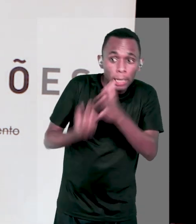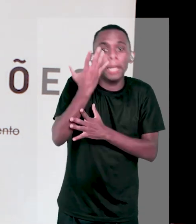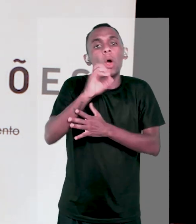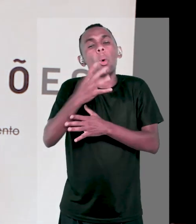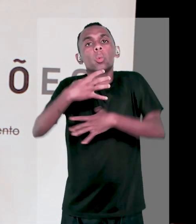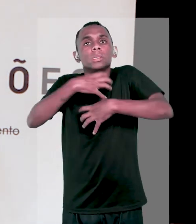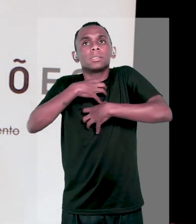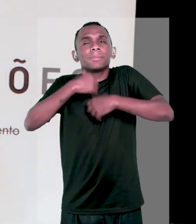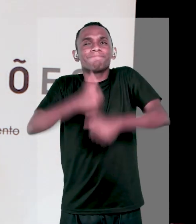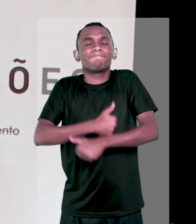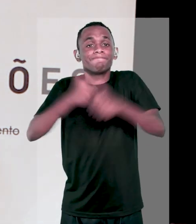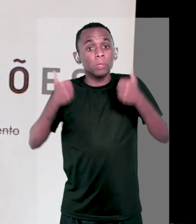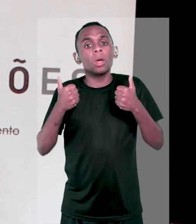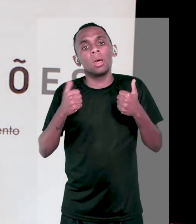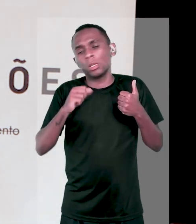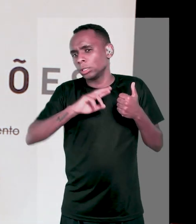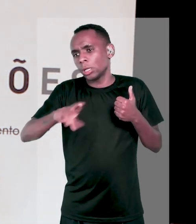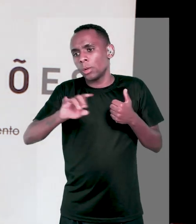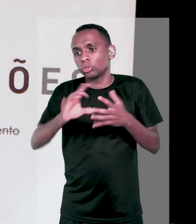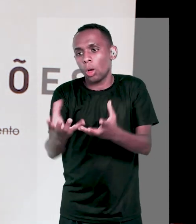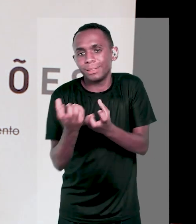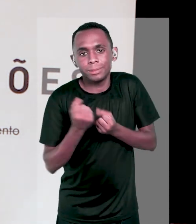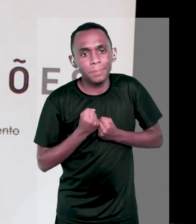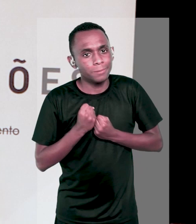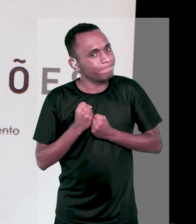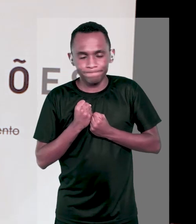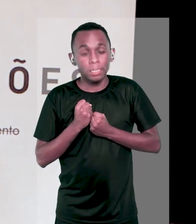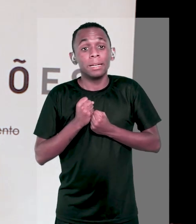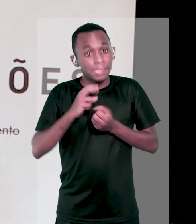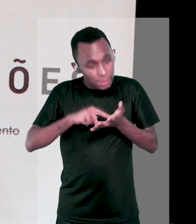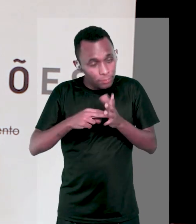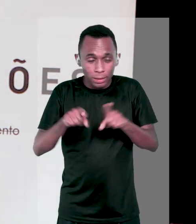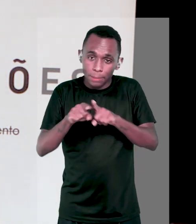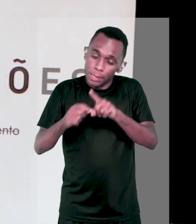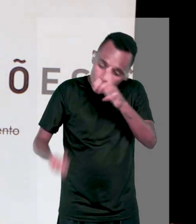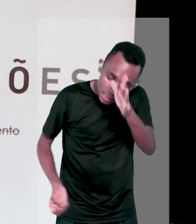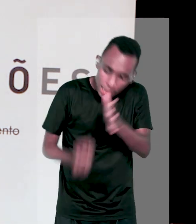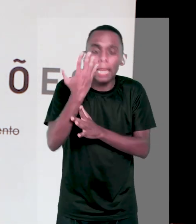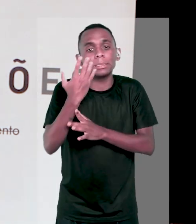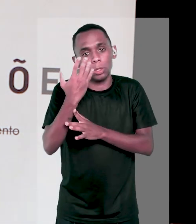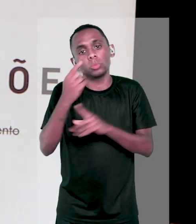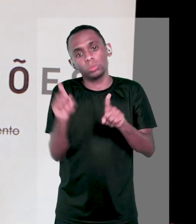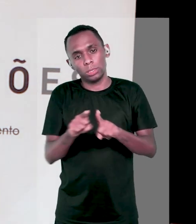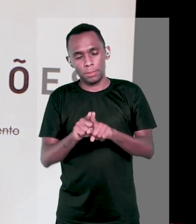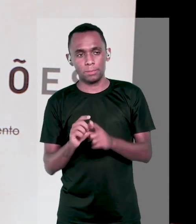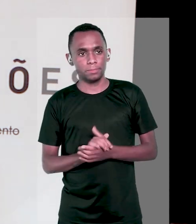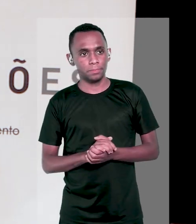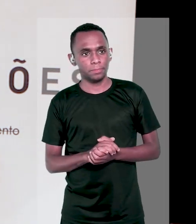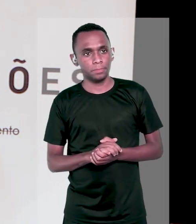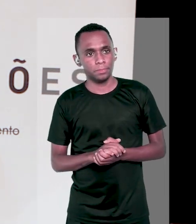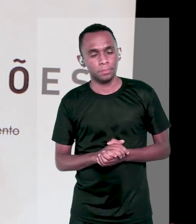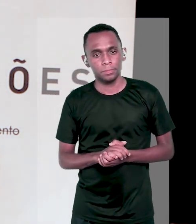Valéry escreveu um texto absolutamente maravilhoso em 1921 intitulado A Alma e a Dança ele era